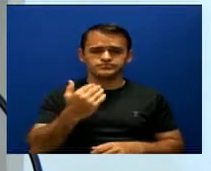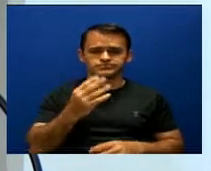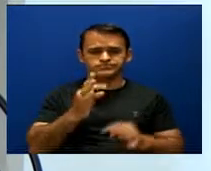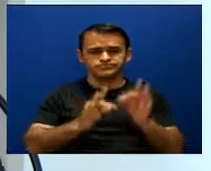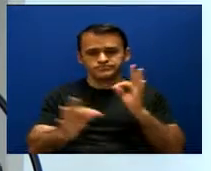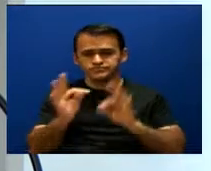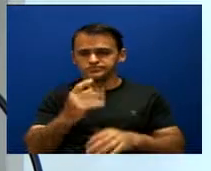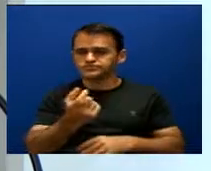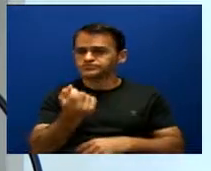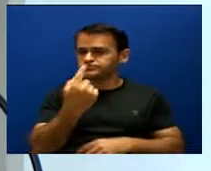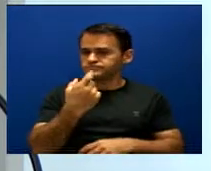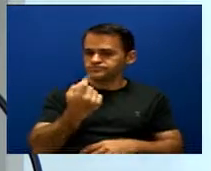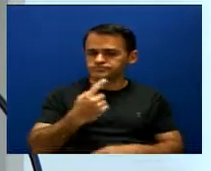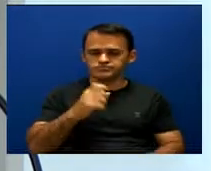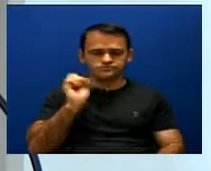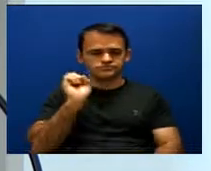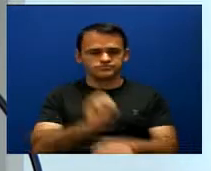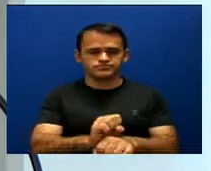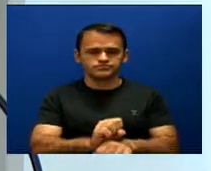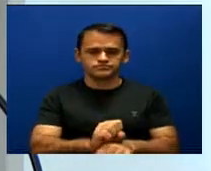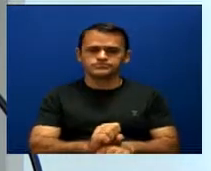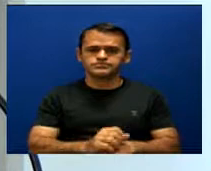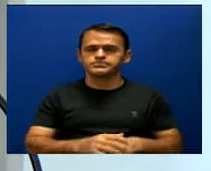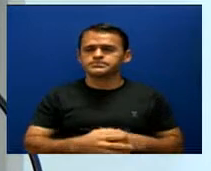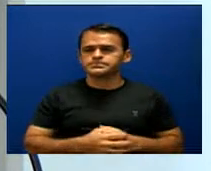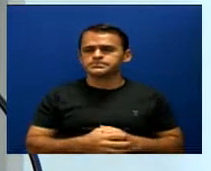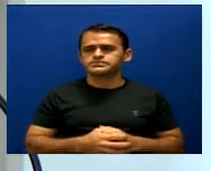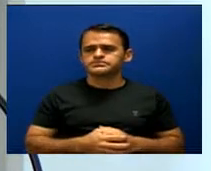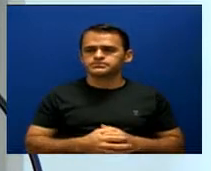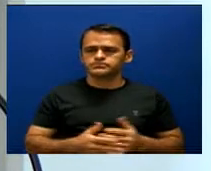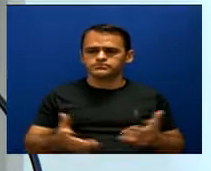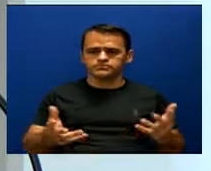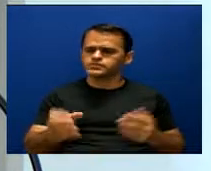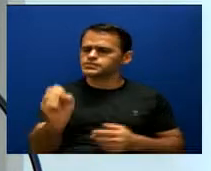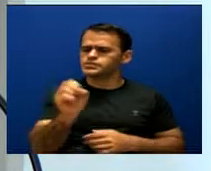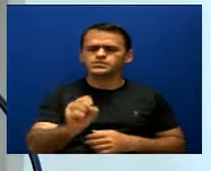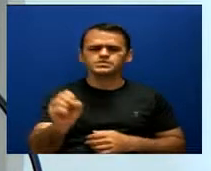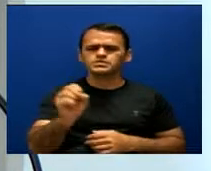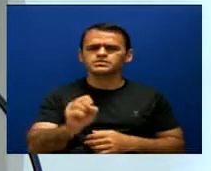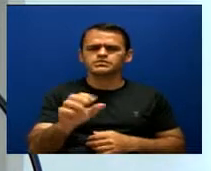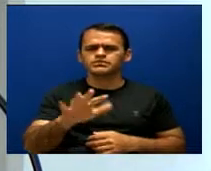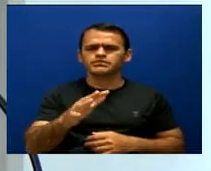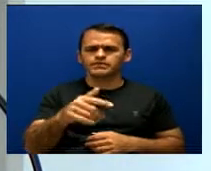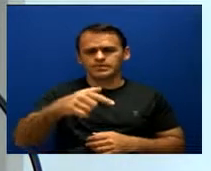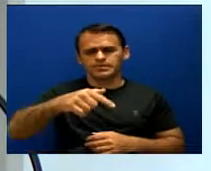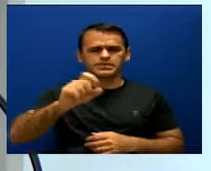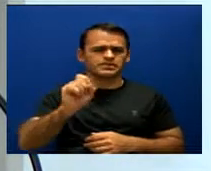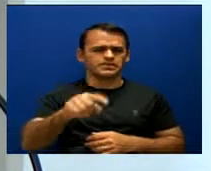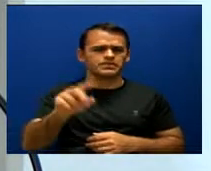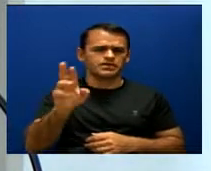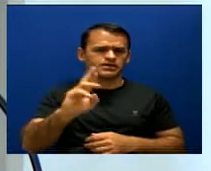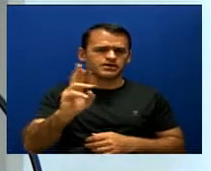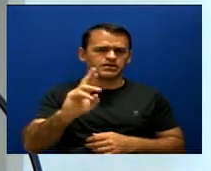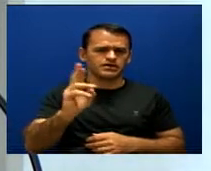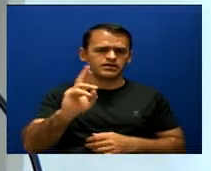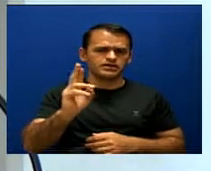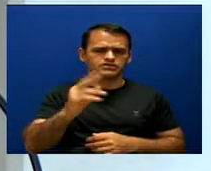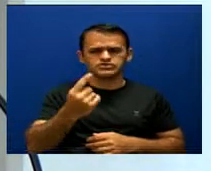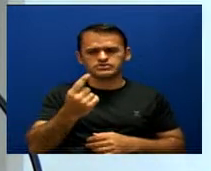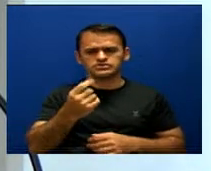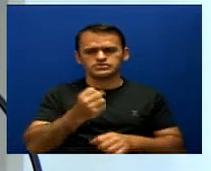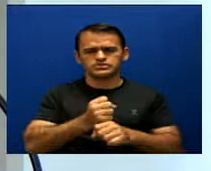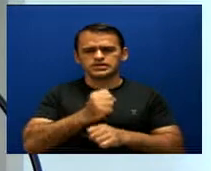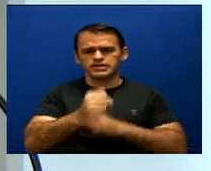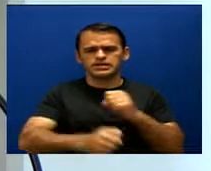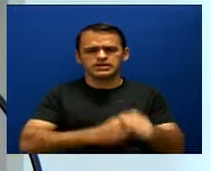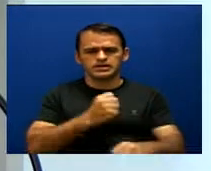tratamento. Hoje o custo da associação, ele gira em torno de R$ 7.000. O nosso custo anual